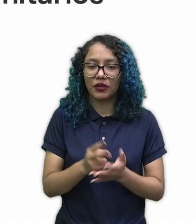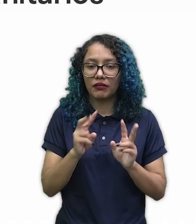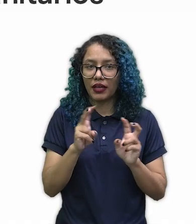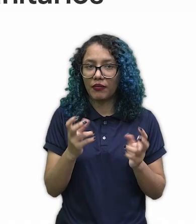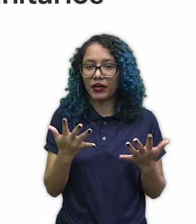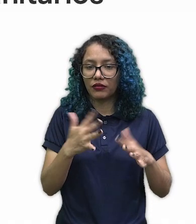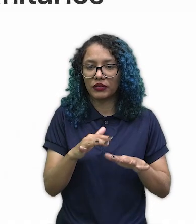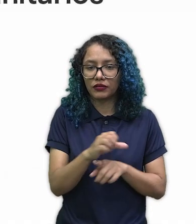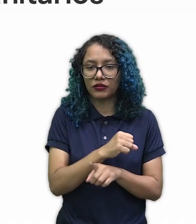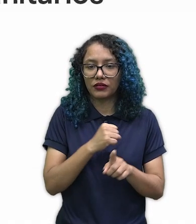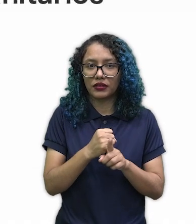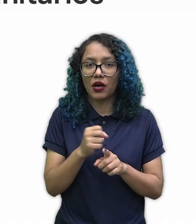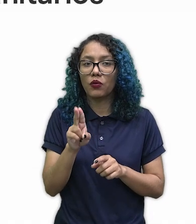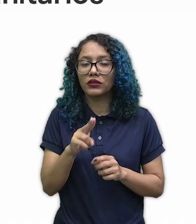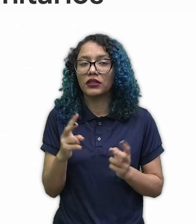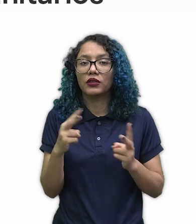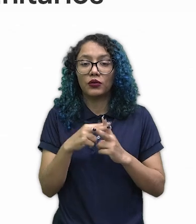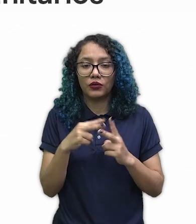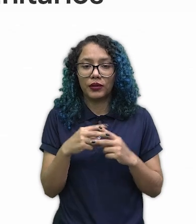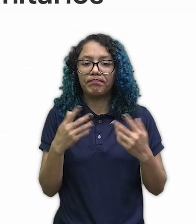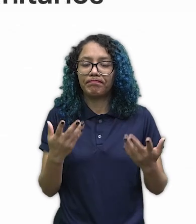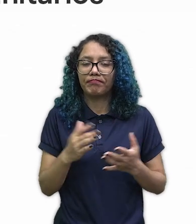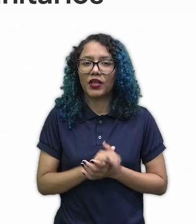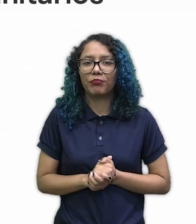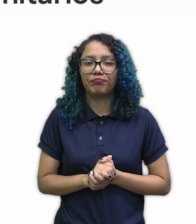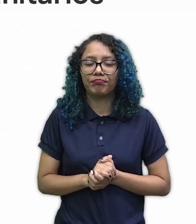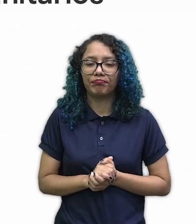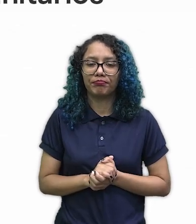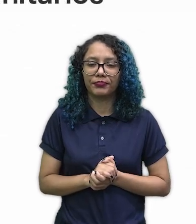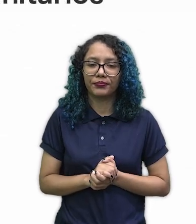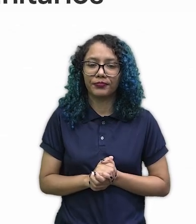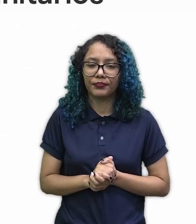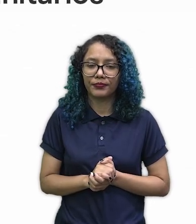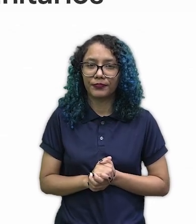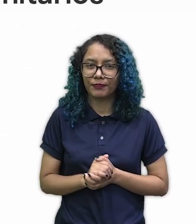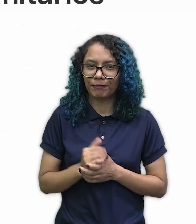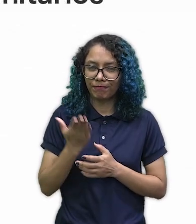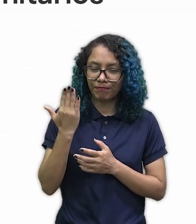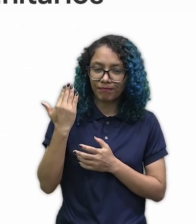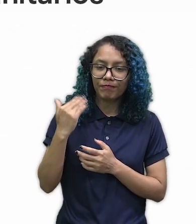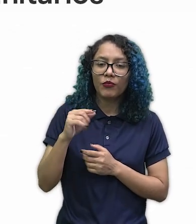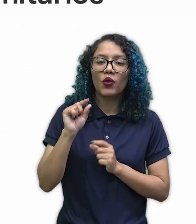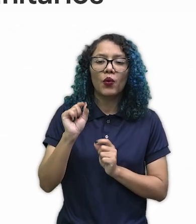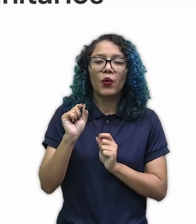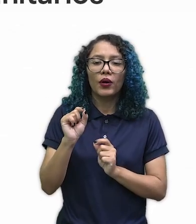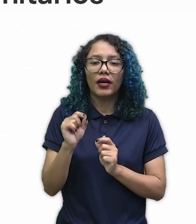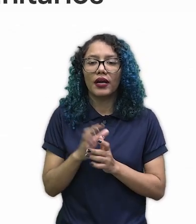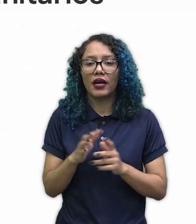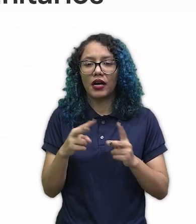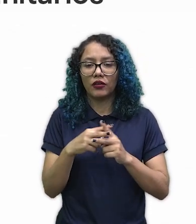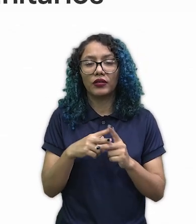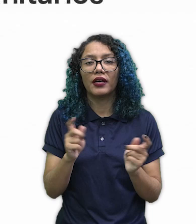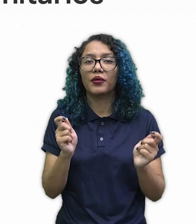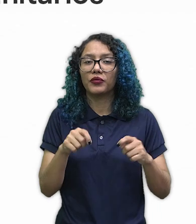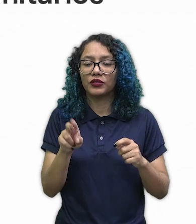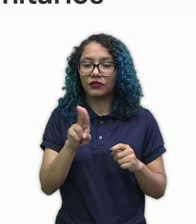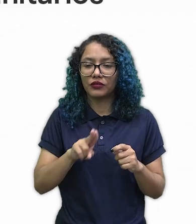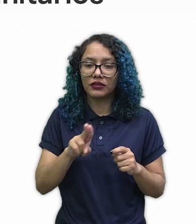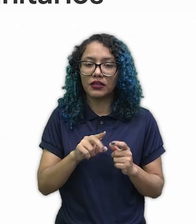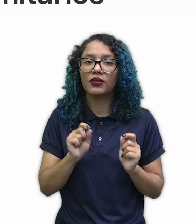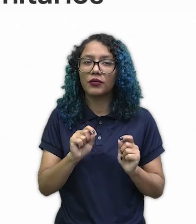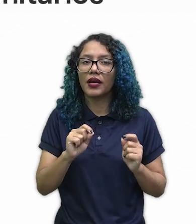das lutas. Então, historicamente, as lutas têm sido utilizadas para